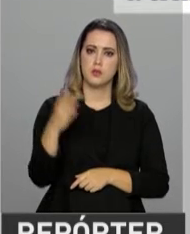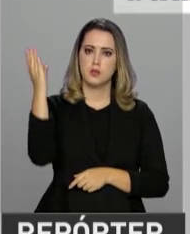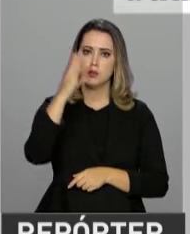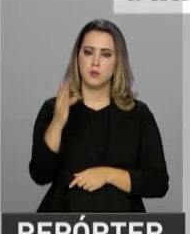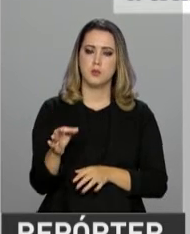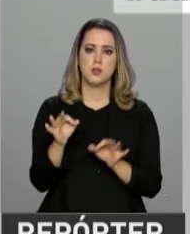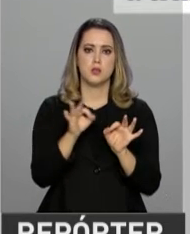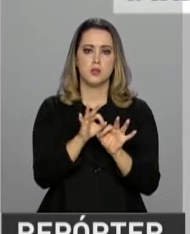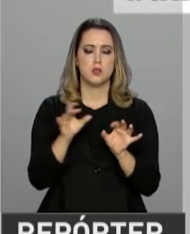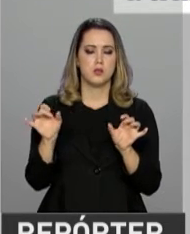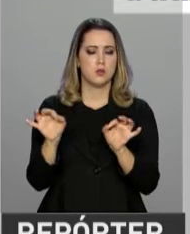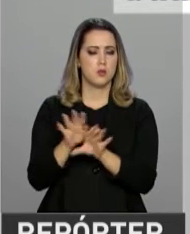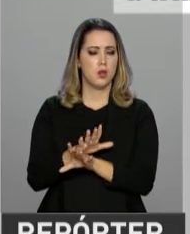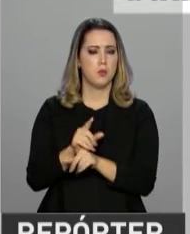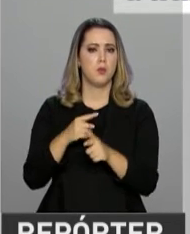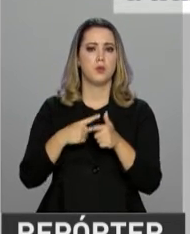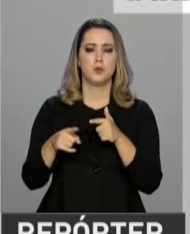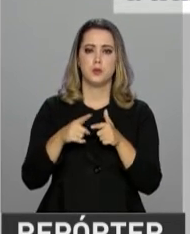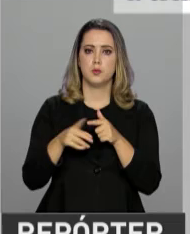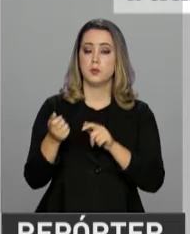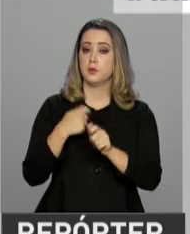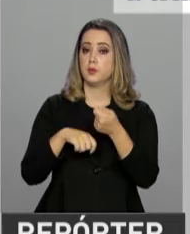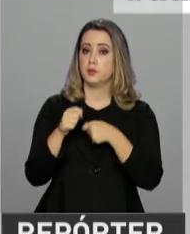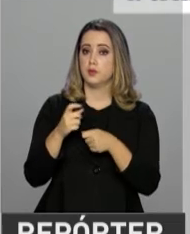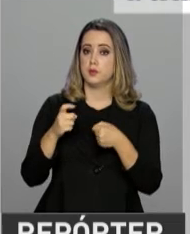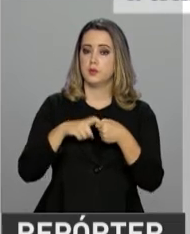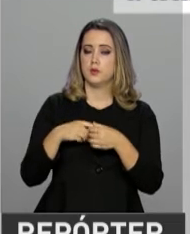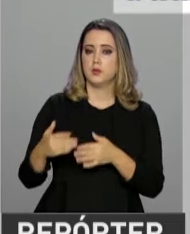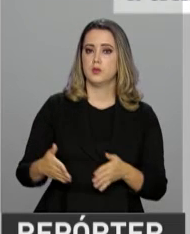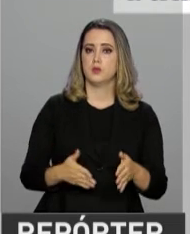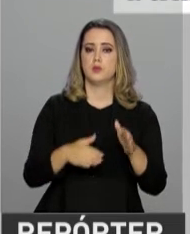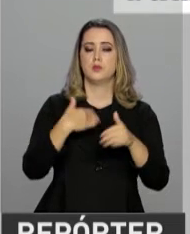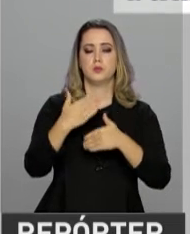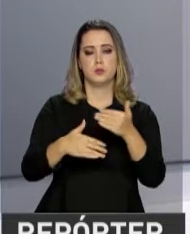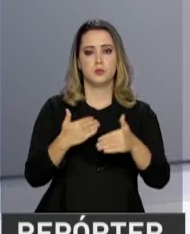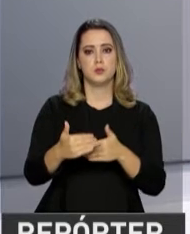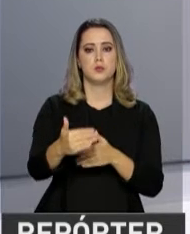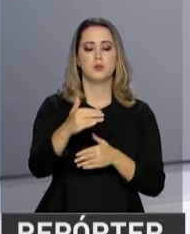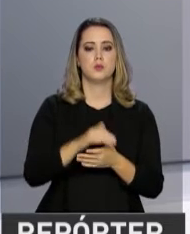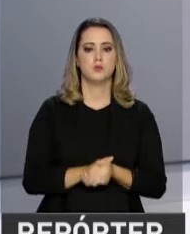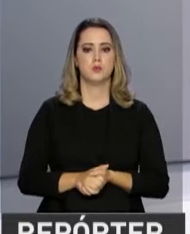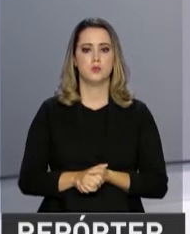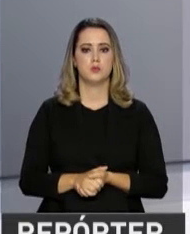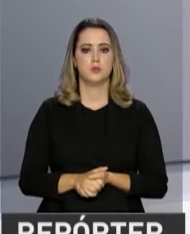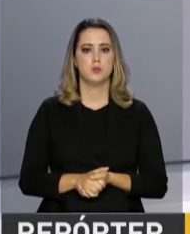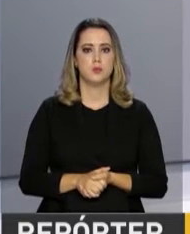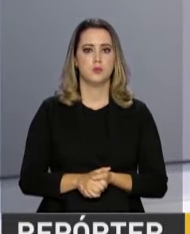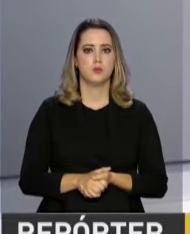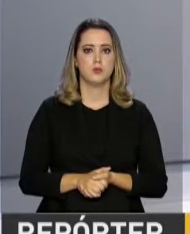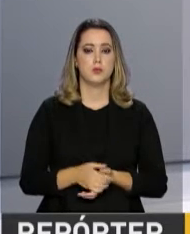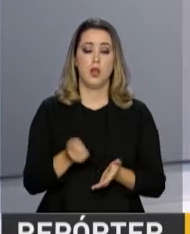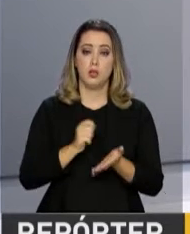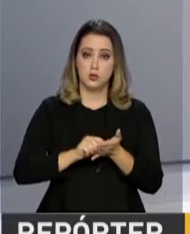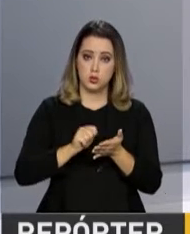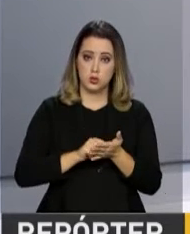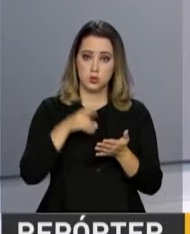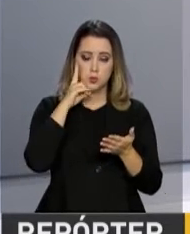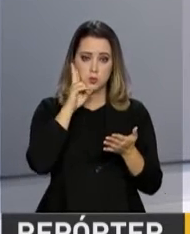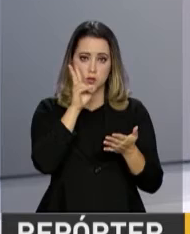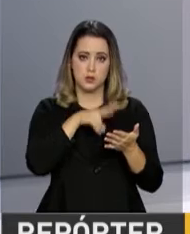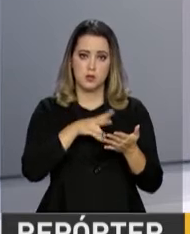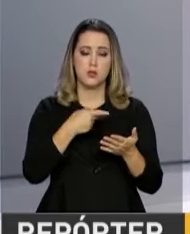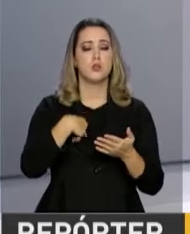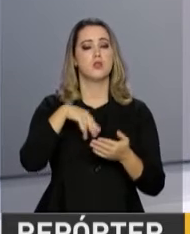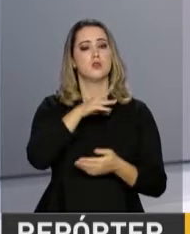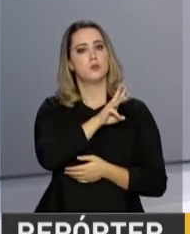brasil deixou a crise para trás e retomou a trilha do desenvolvimento o artigo pode ser lido na íntegra na seção